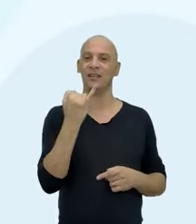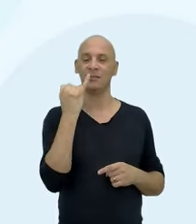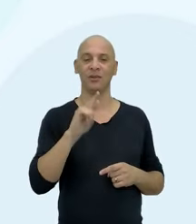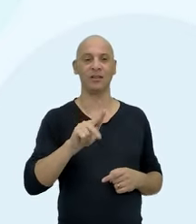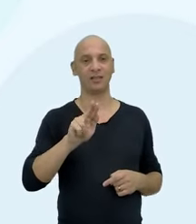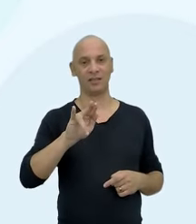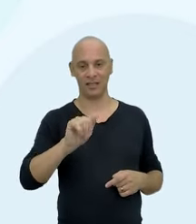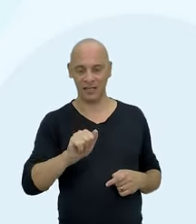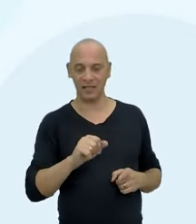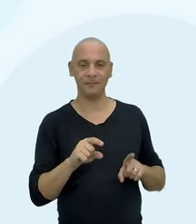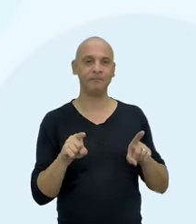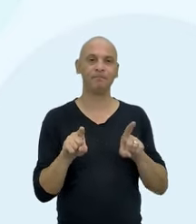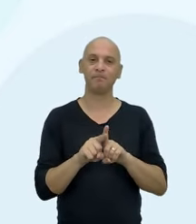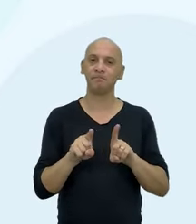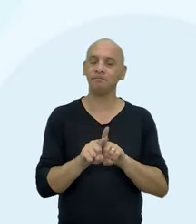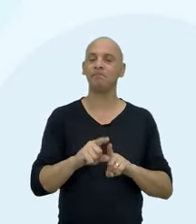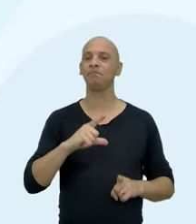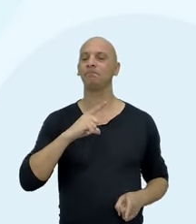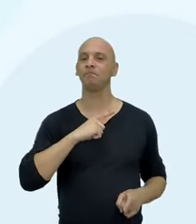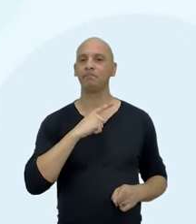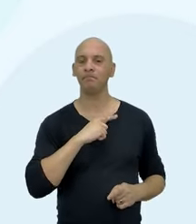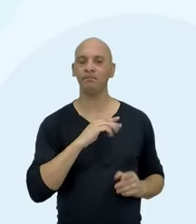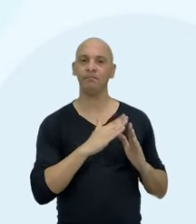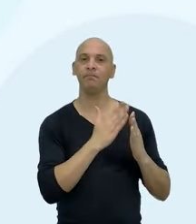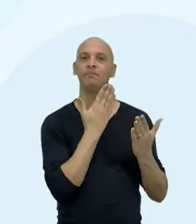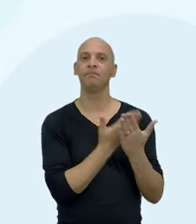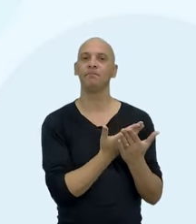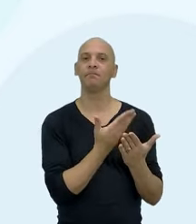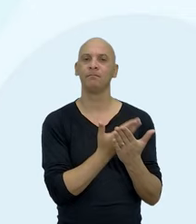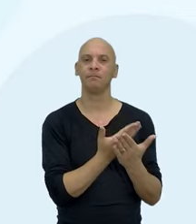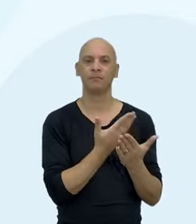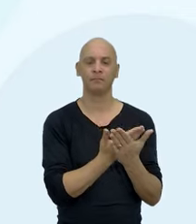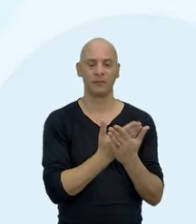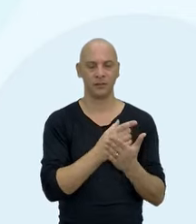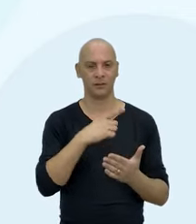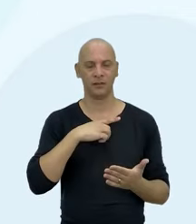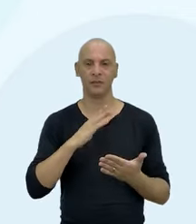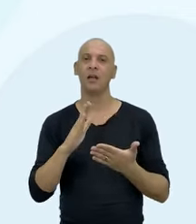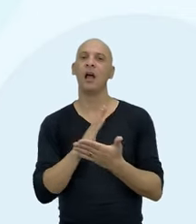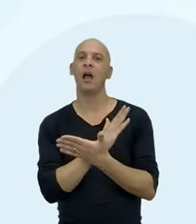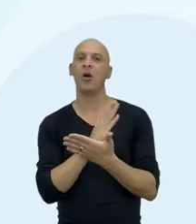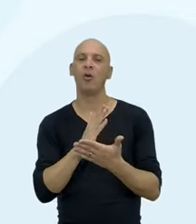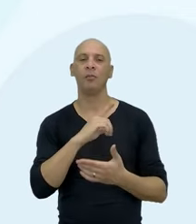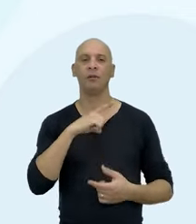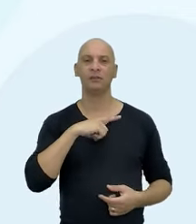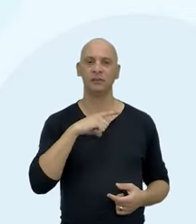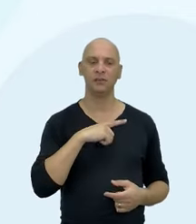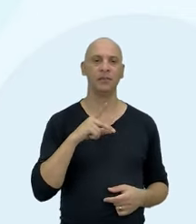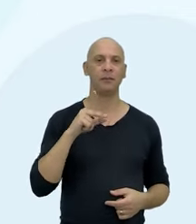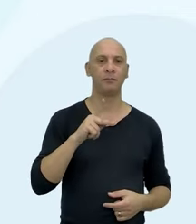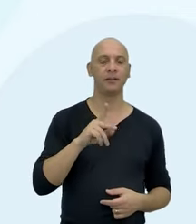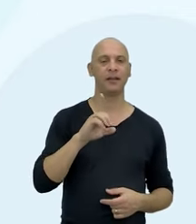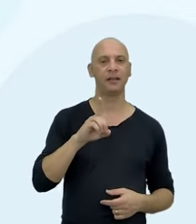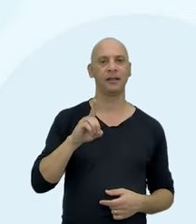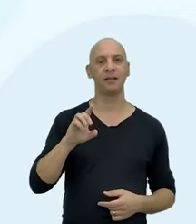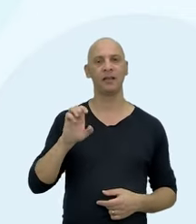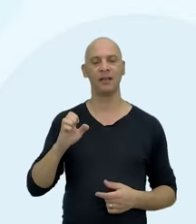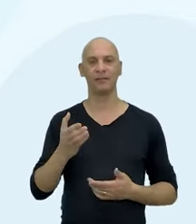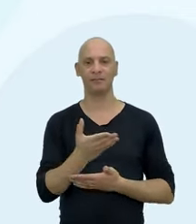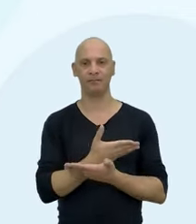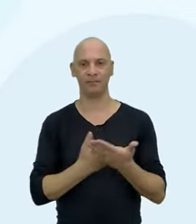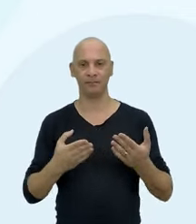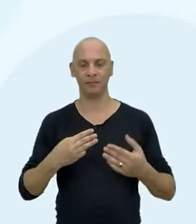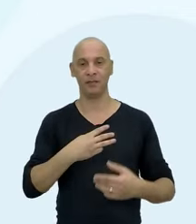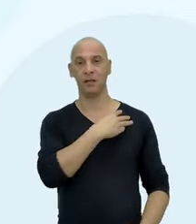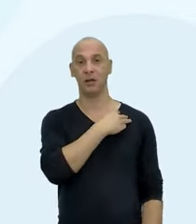na no nossas escolas que foram contempladas com pdde interativo do